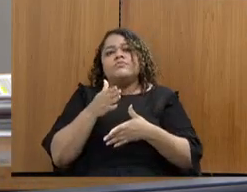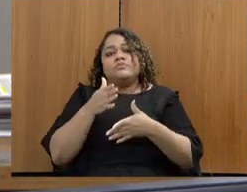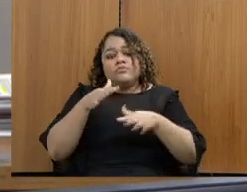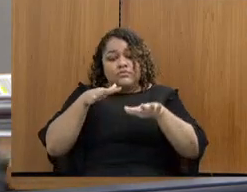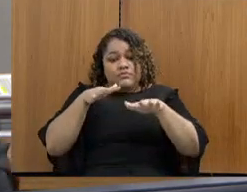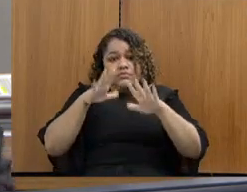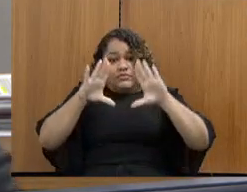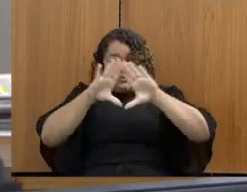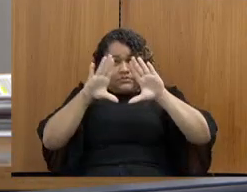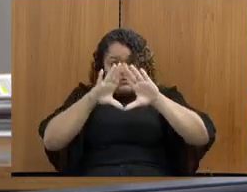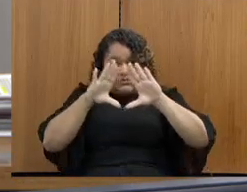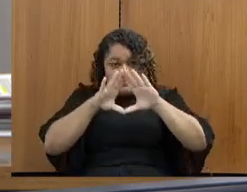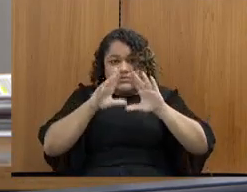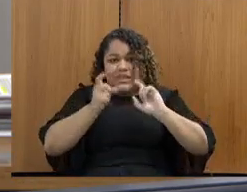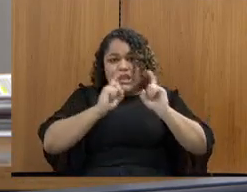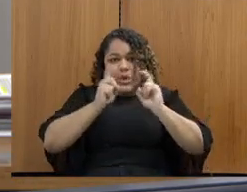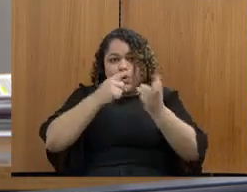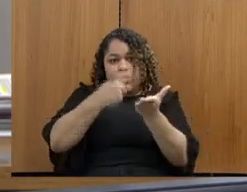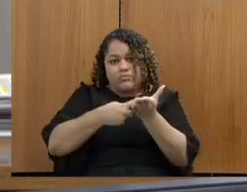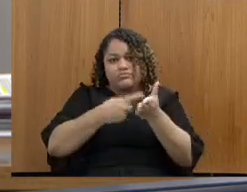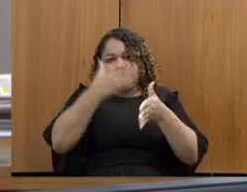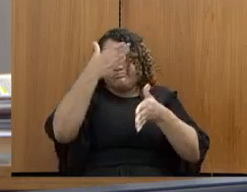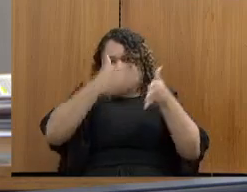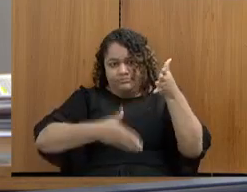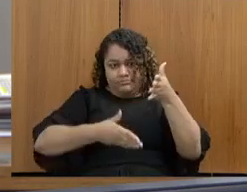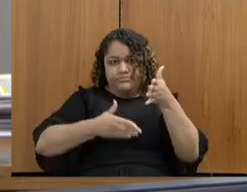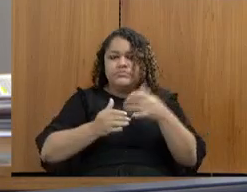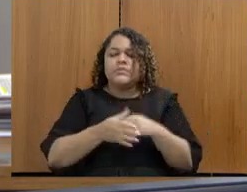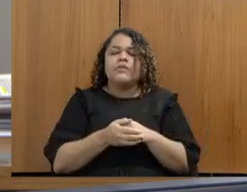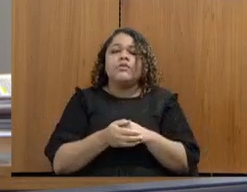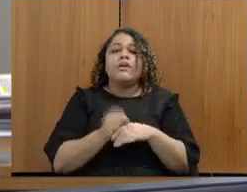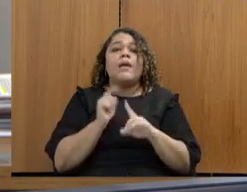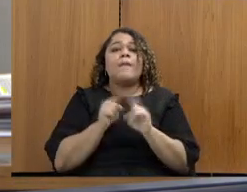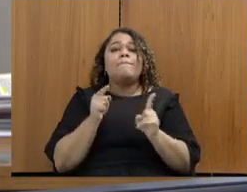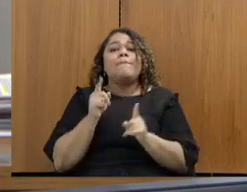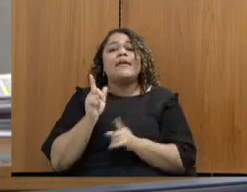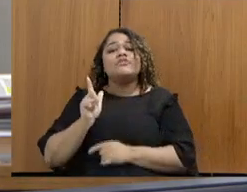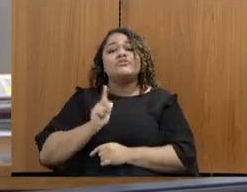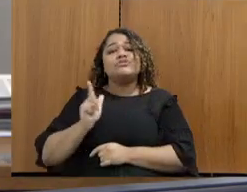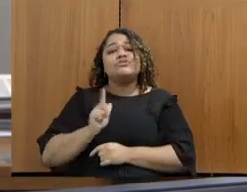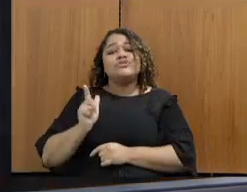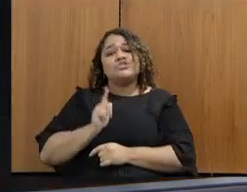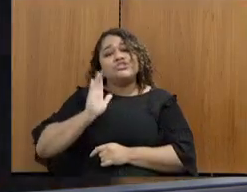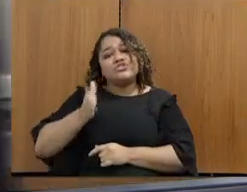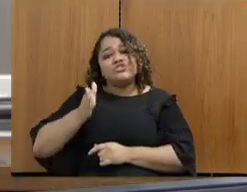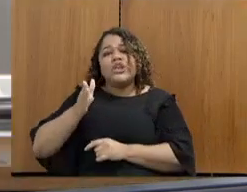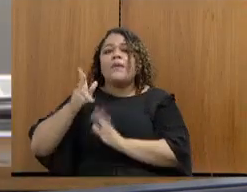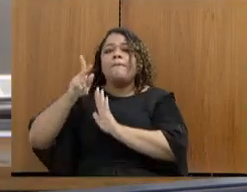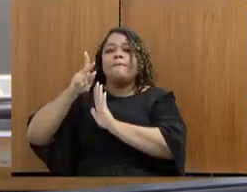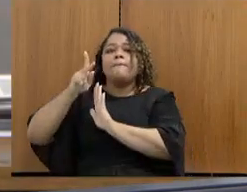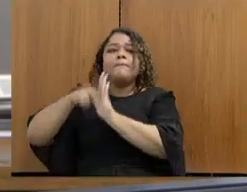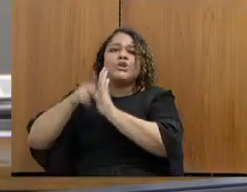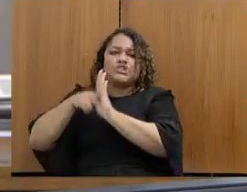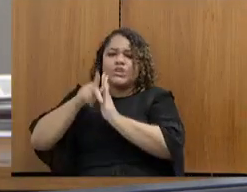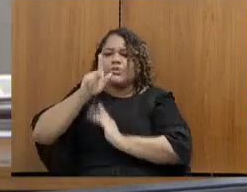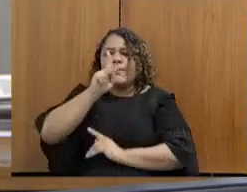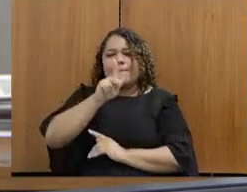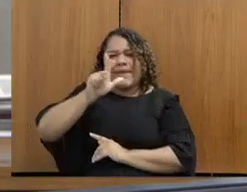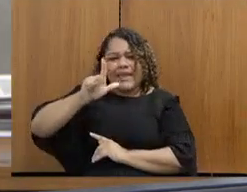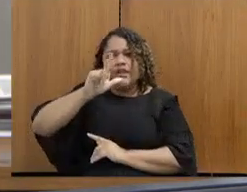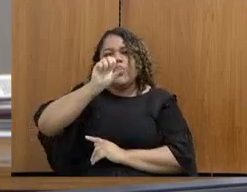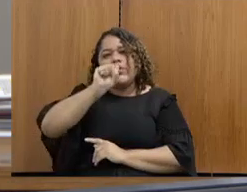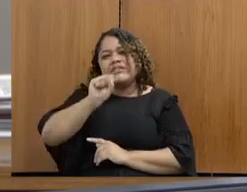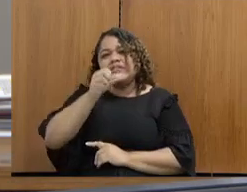isso consignado mas nós tínhamos um projeto o PL 822 que